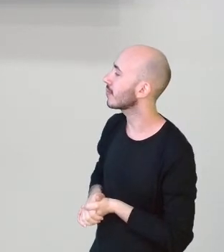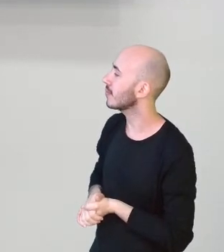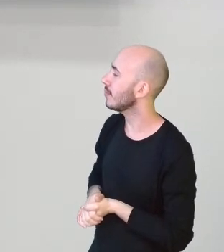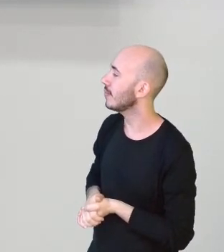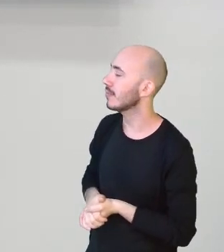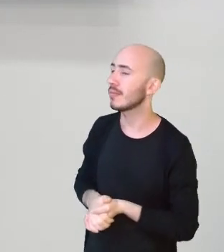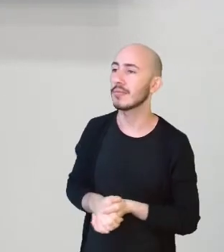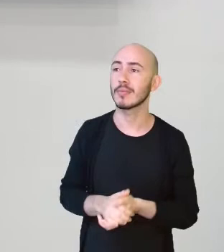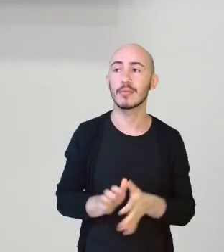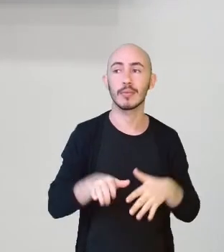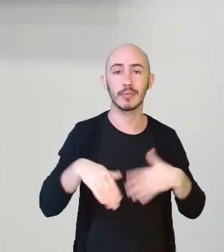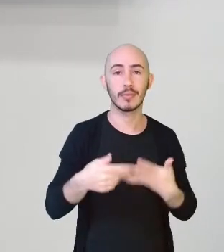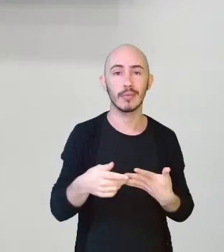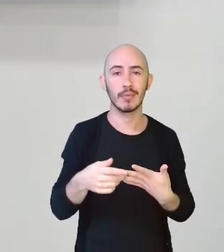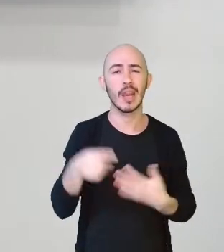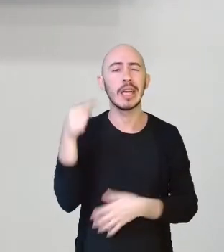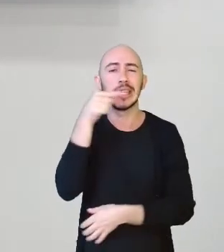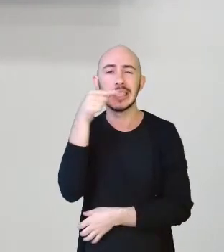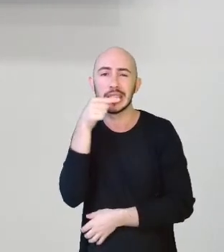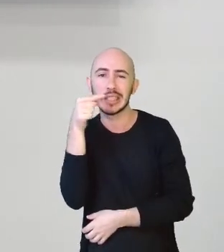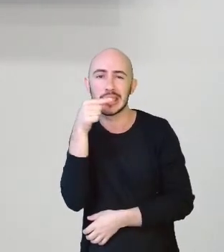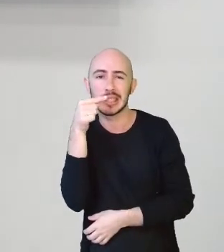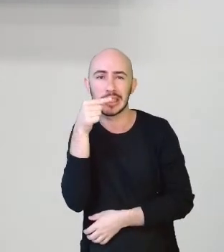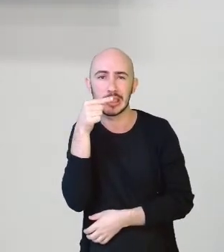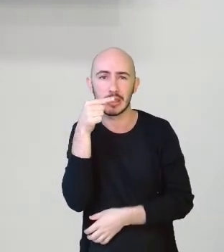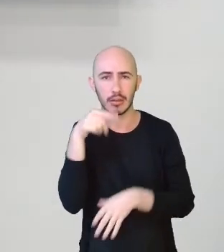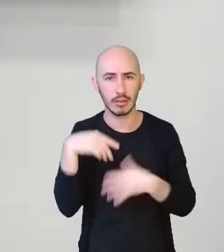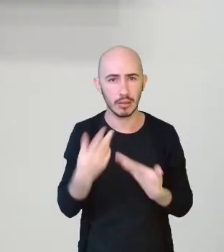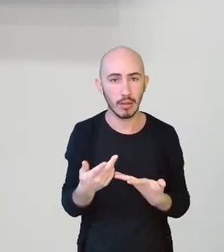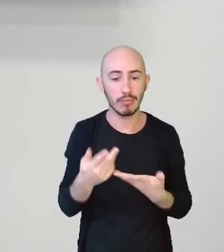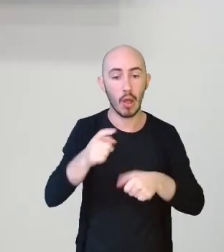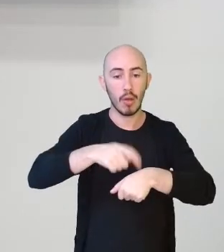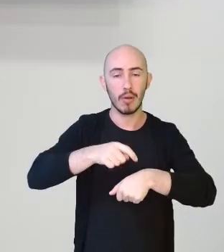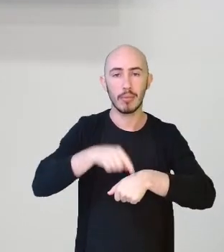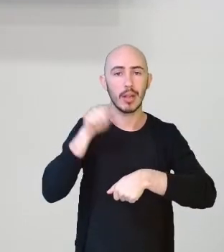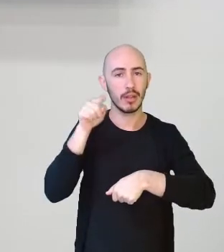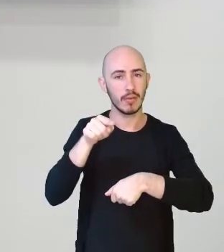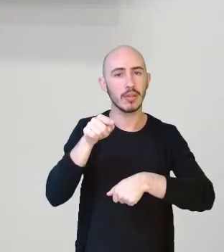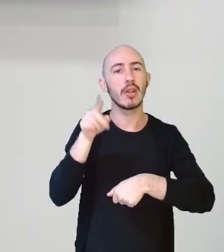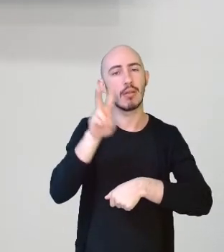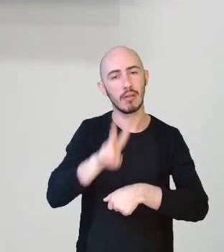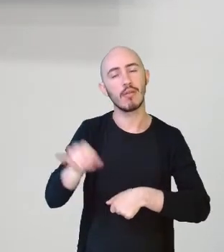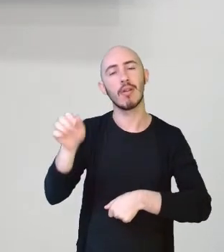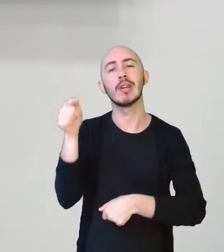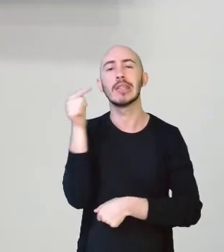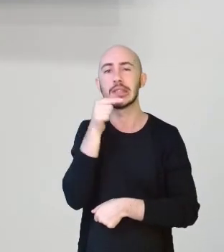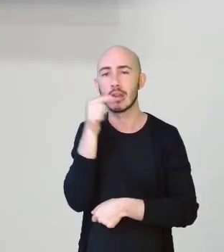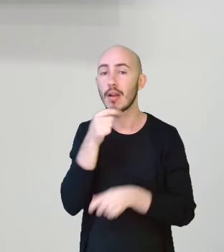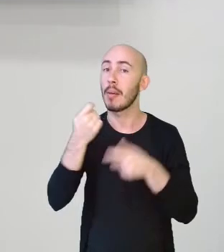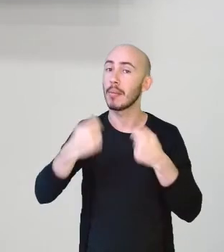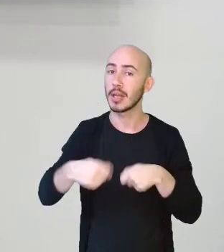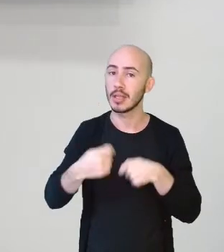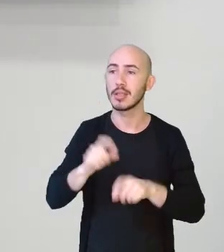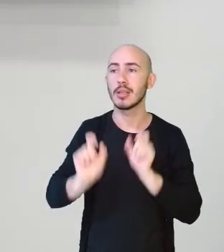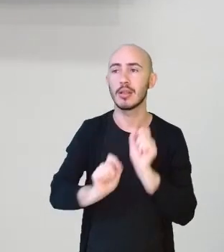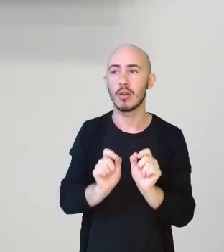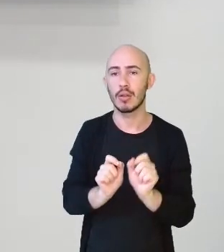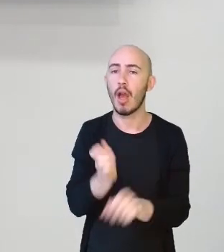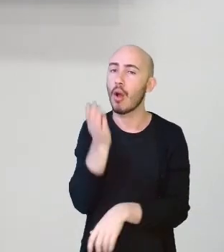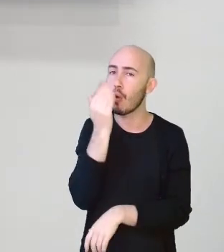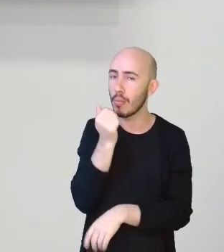desligue a torneira ao escovar os dentes. Quando você vai escovar os dentes, que eu sei que você sabe que deve escovar após